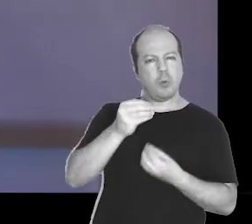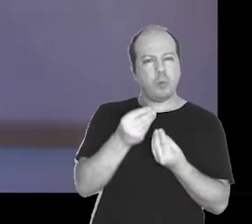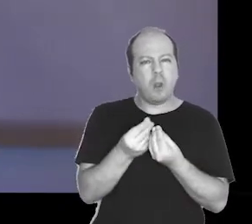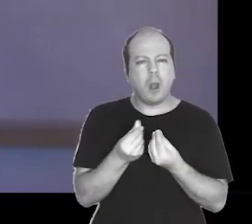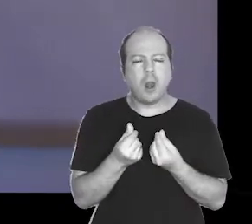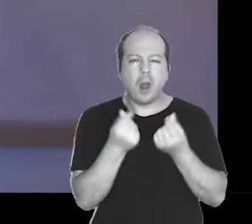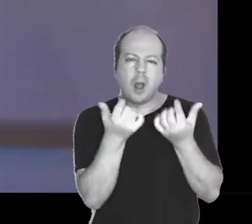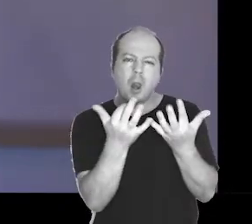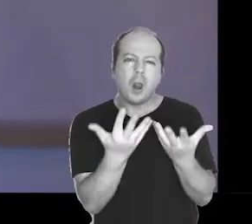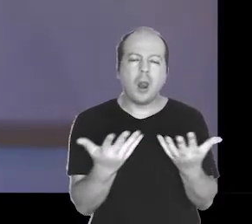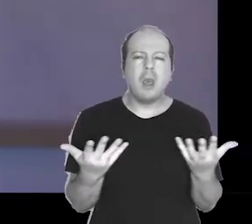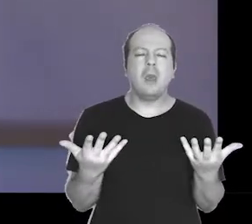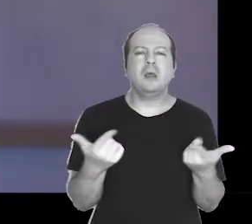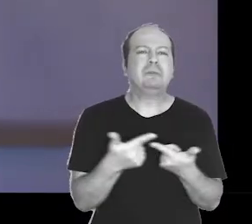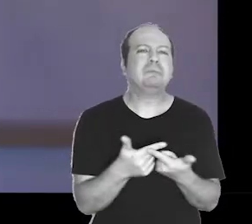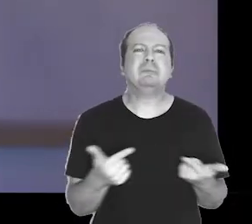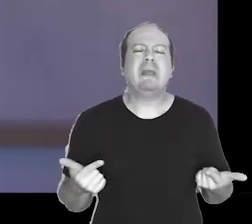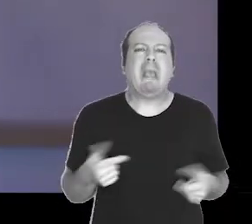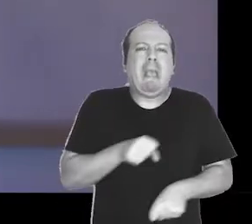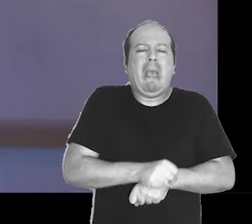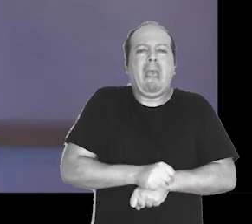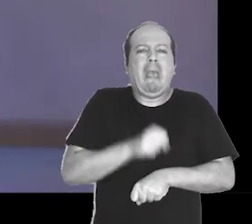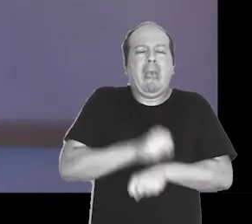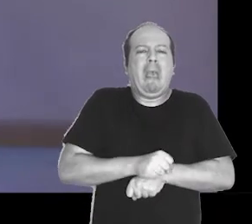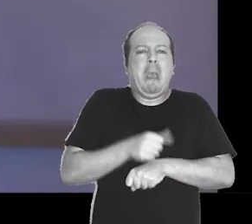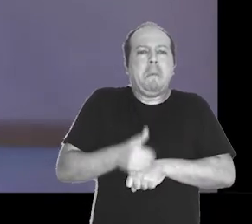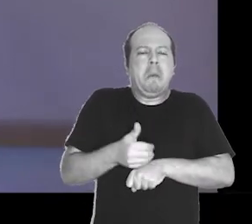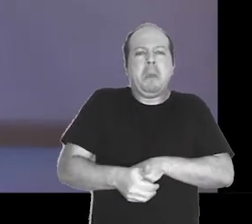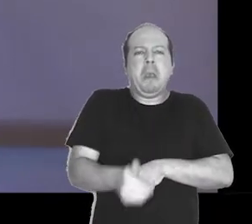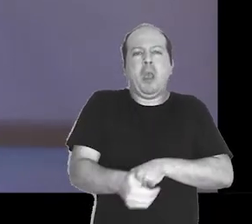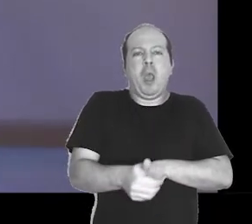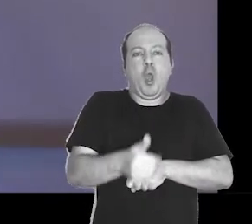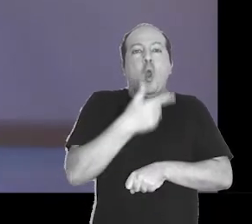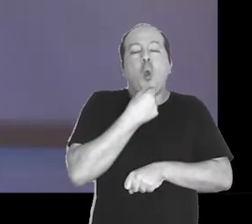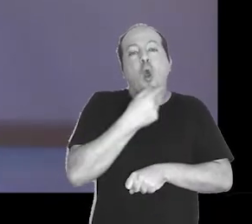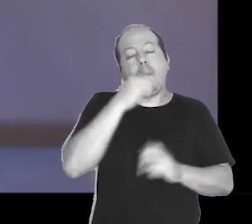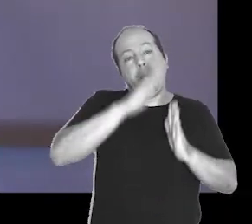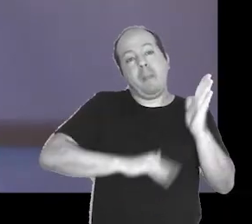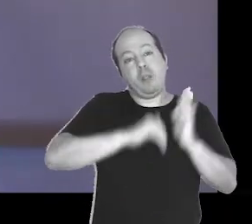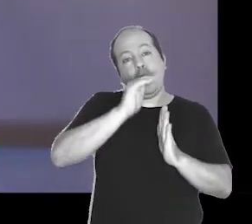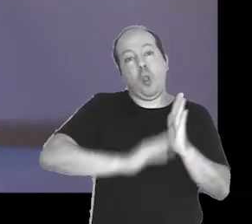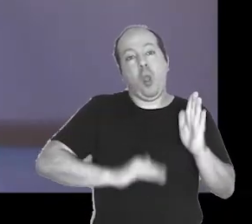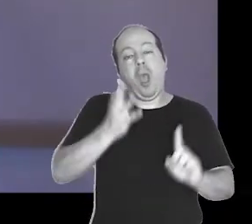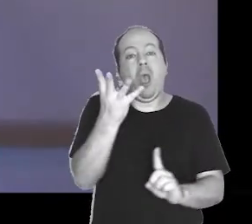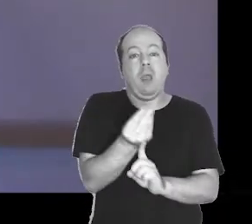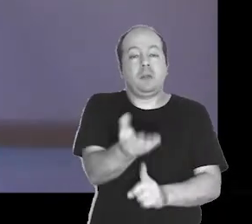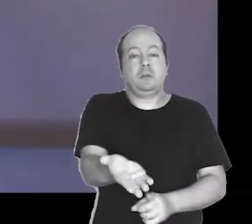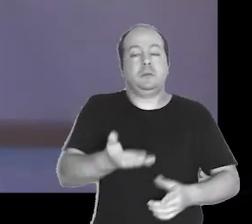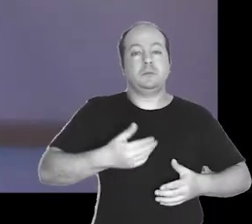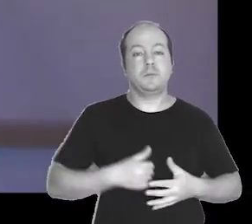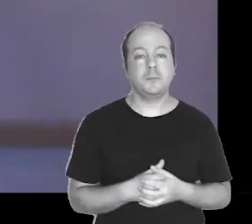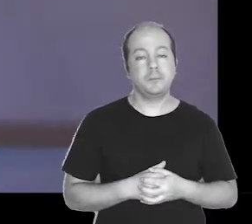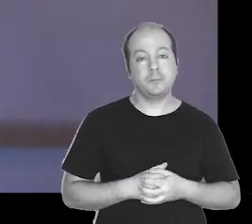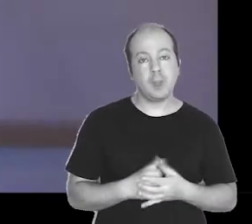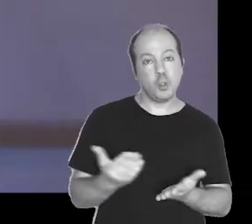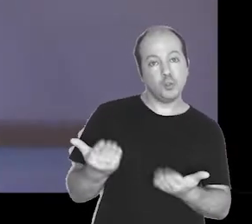O que naturalmente não seria de se esperar de um pintor, de um artista, de um